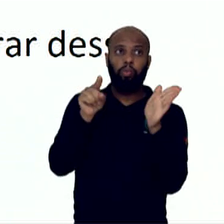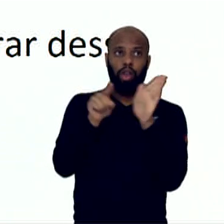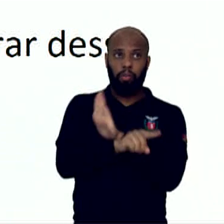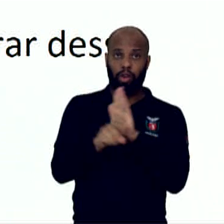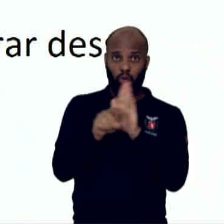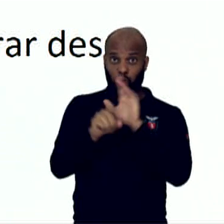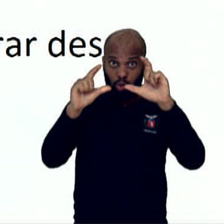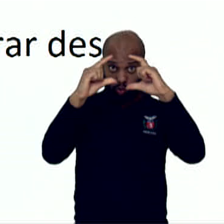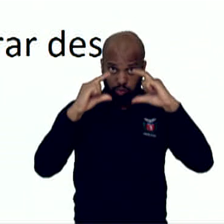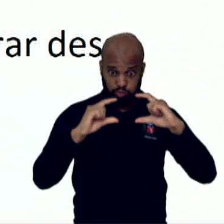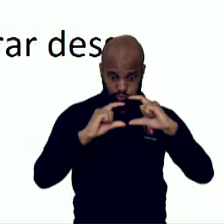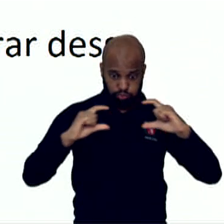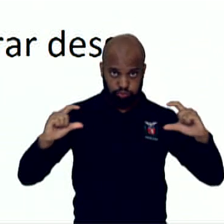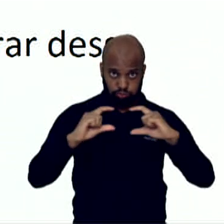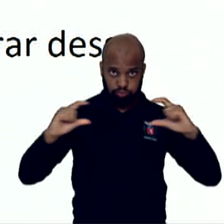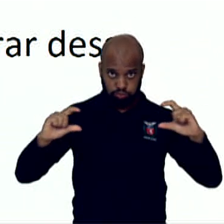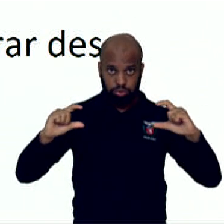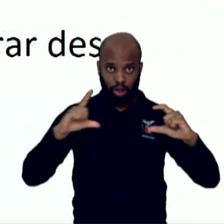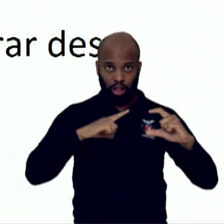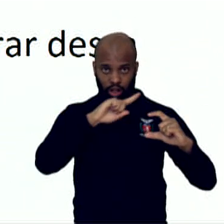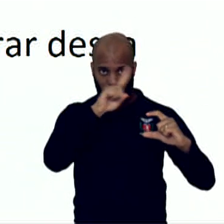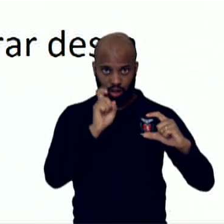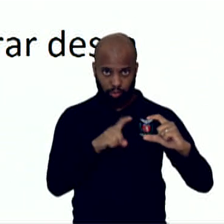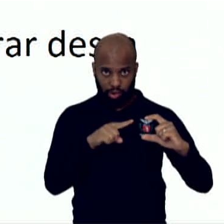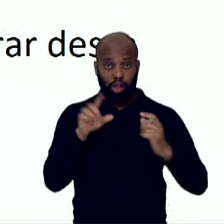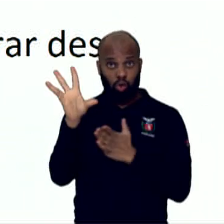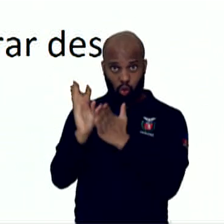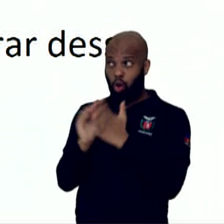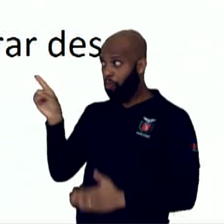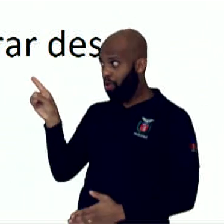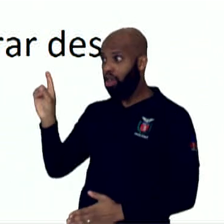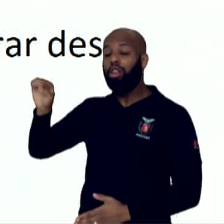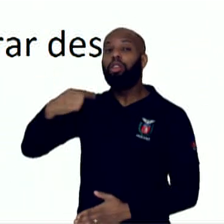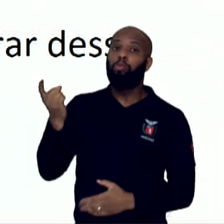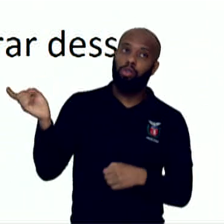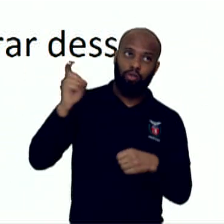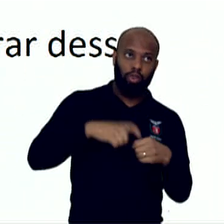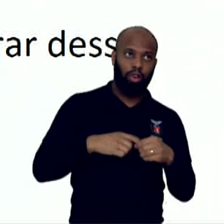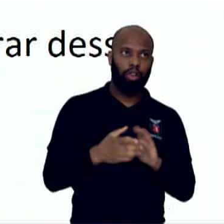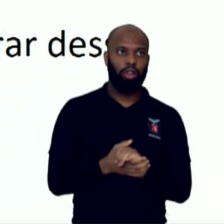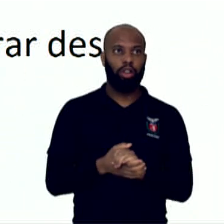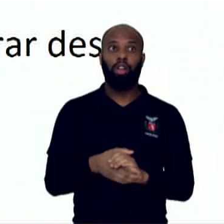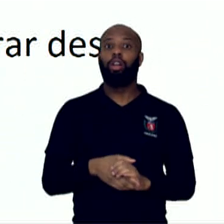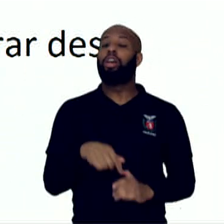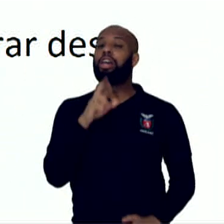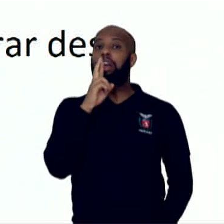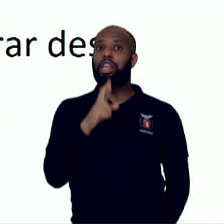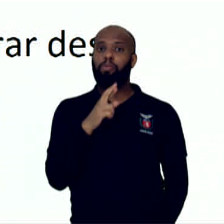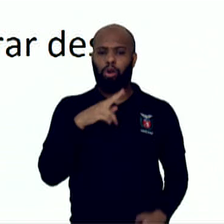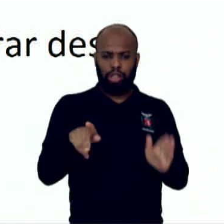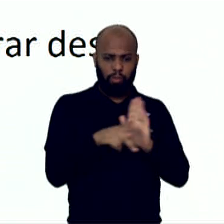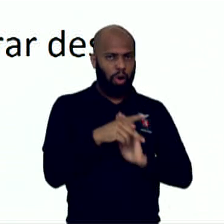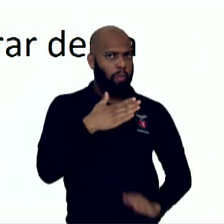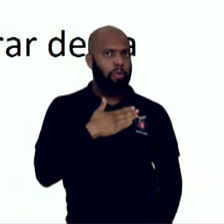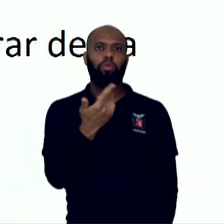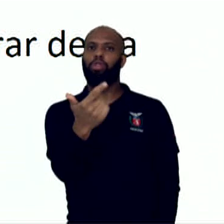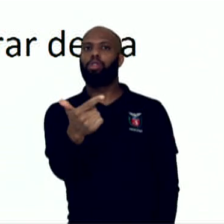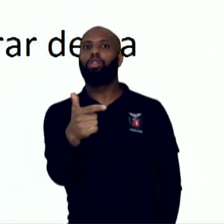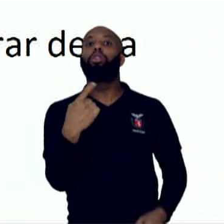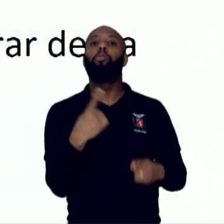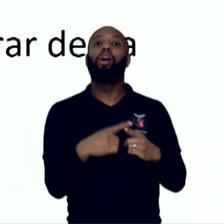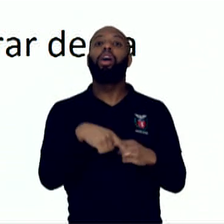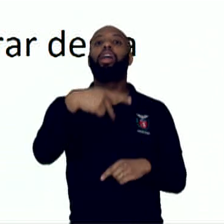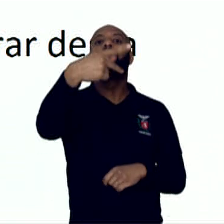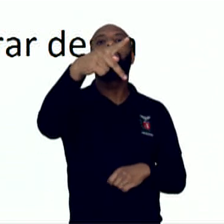perguntinha aqui, essas, né, são duas, e daqui a pouco a gente volta. Essa não tem resposta, tá? Porque é uma resposta